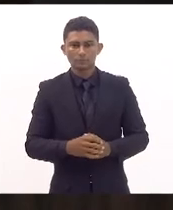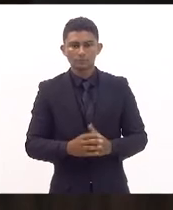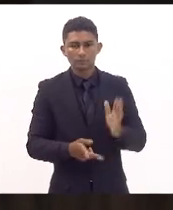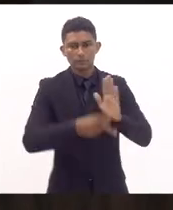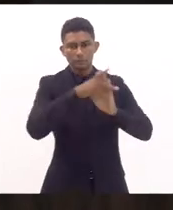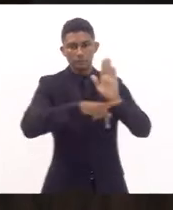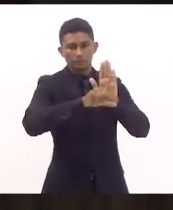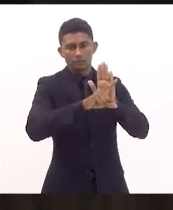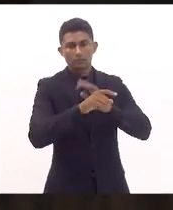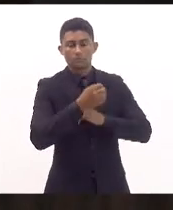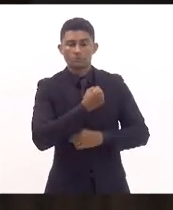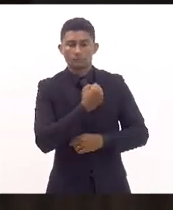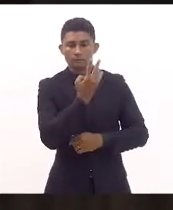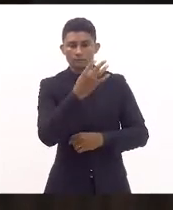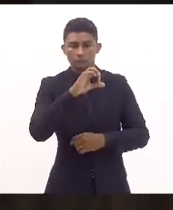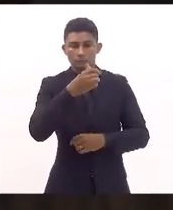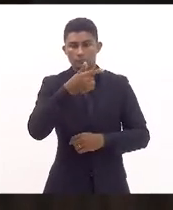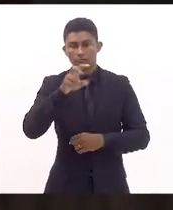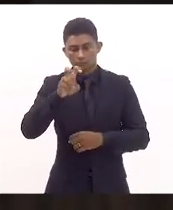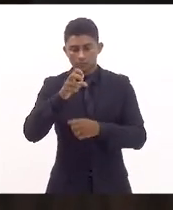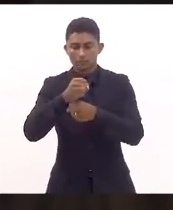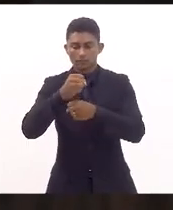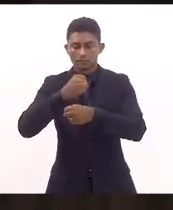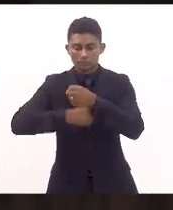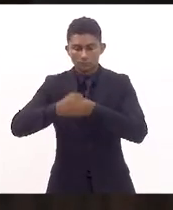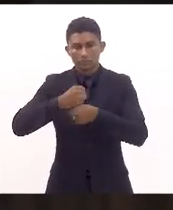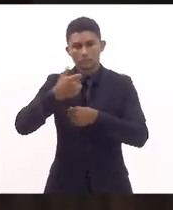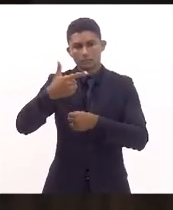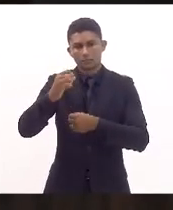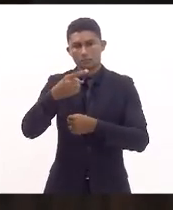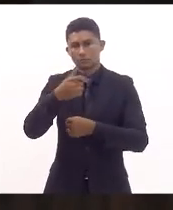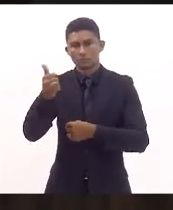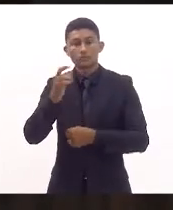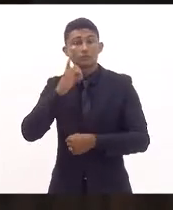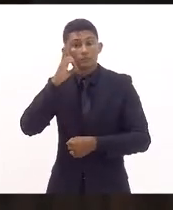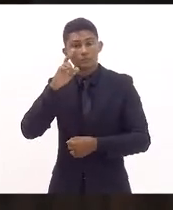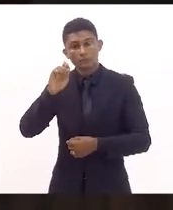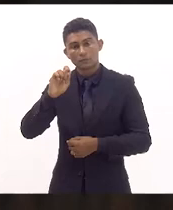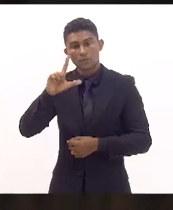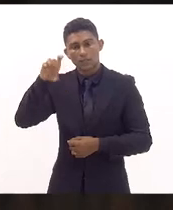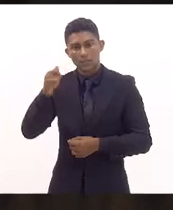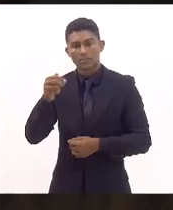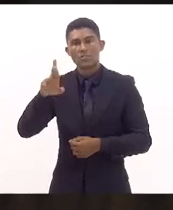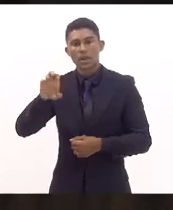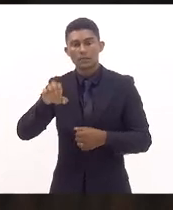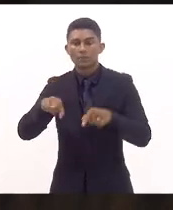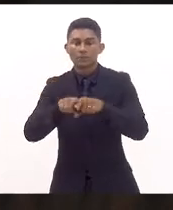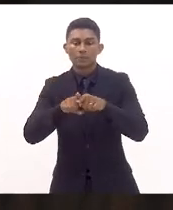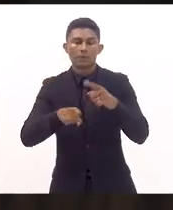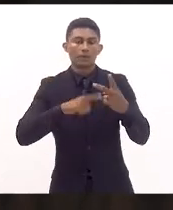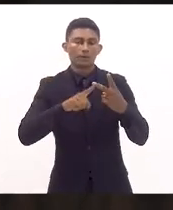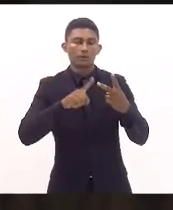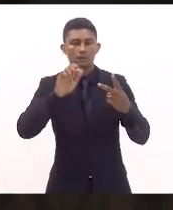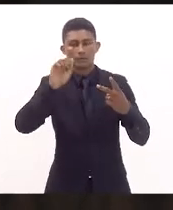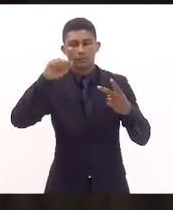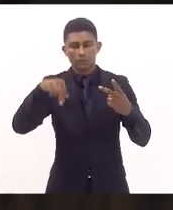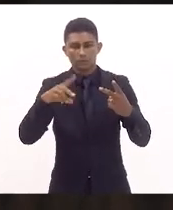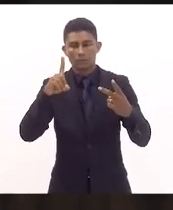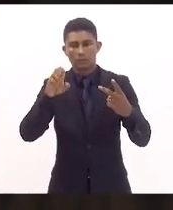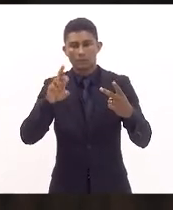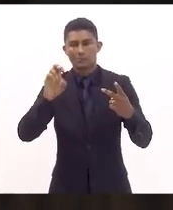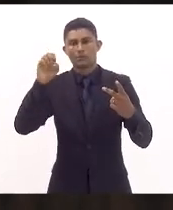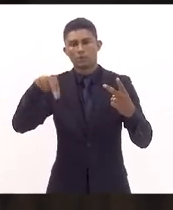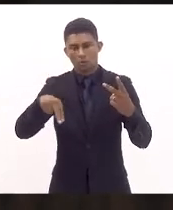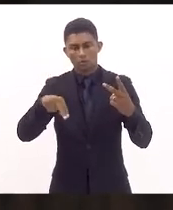Projeto de lei 4925-A de 21, de autoria dos deputados Alexandre Knoploch e Anderson Moraes, que dispõe